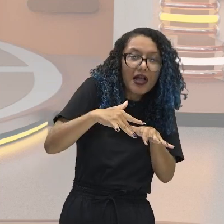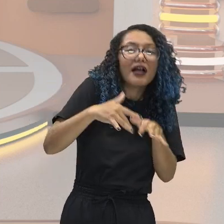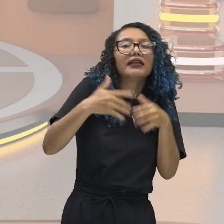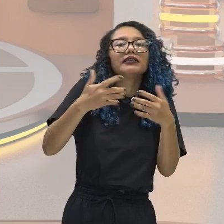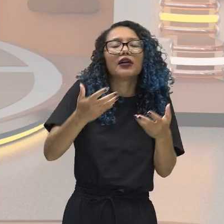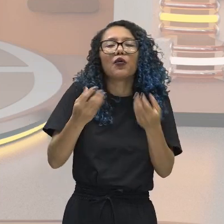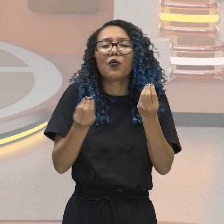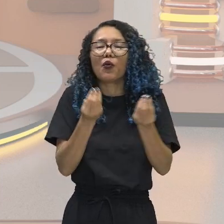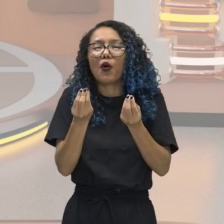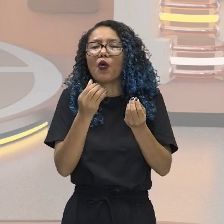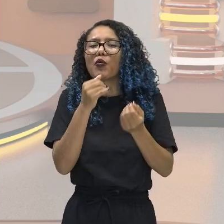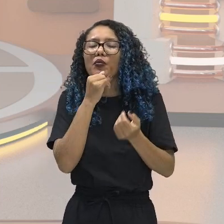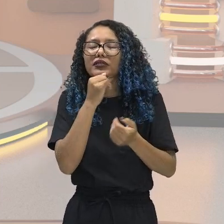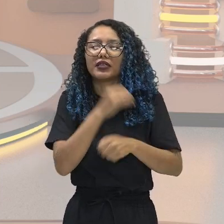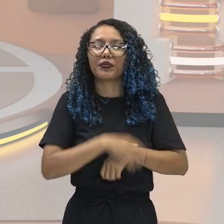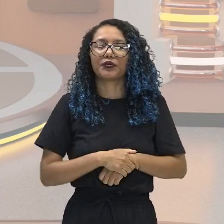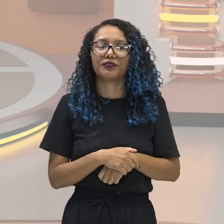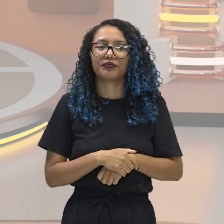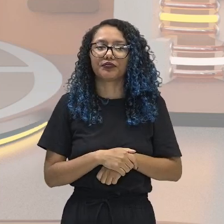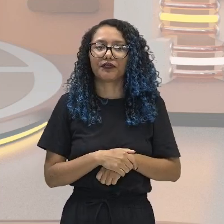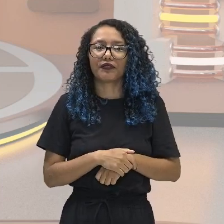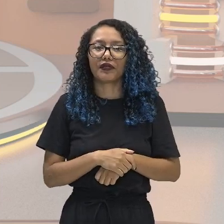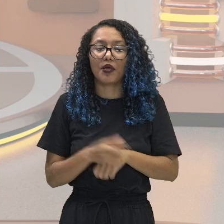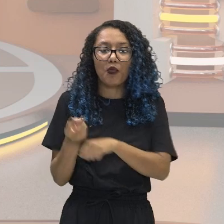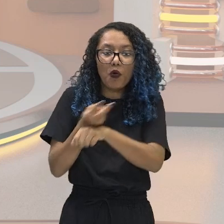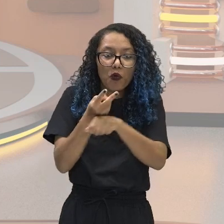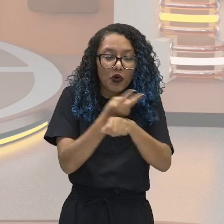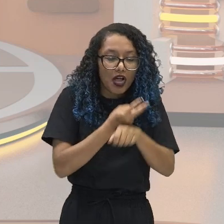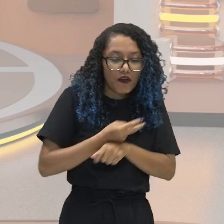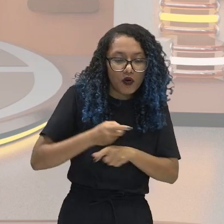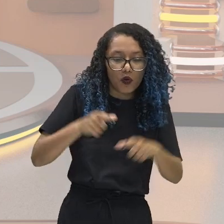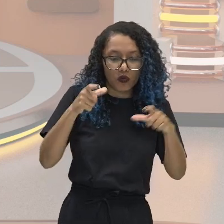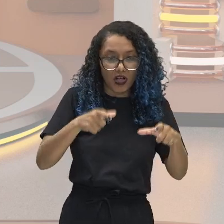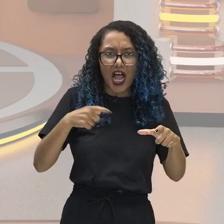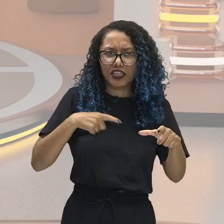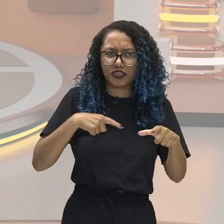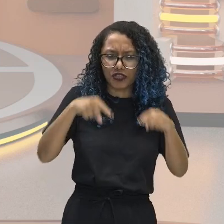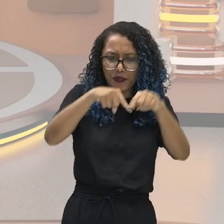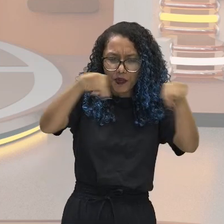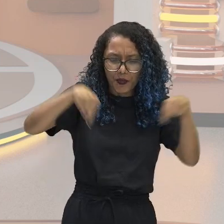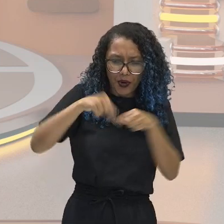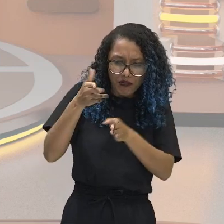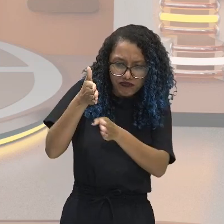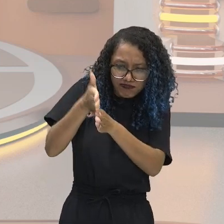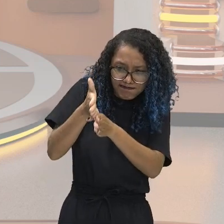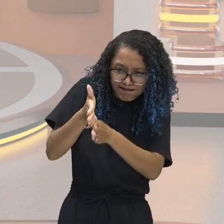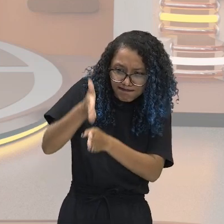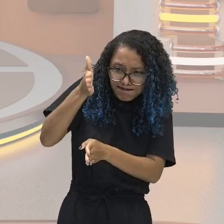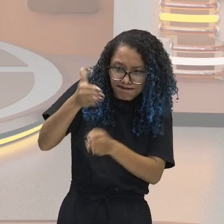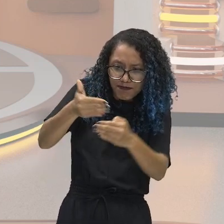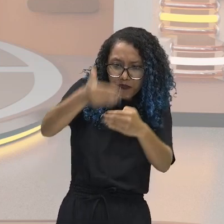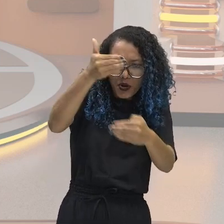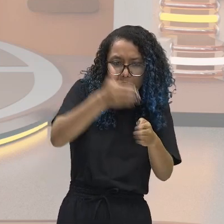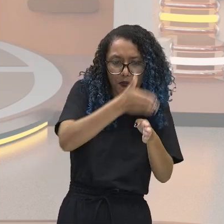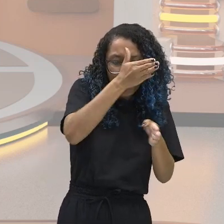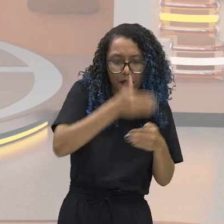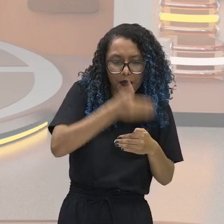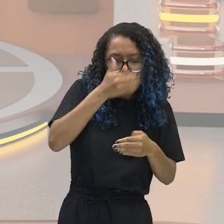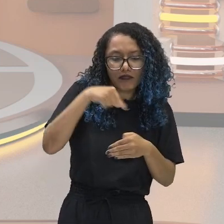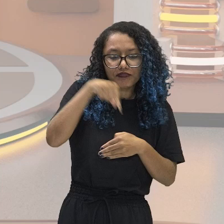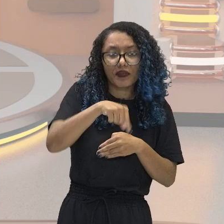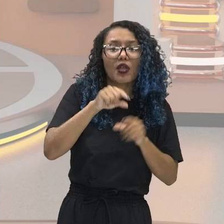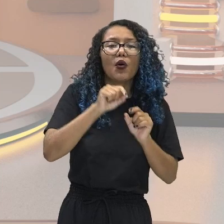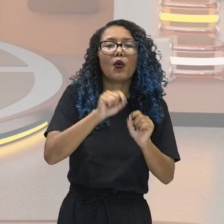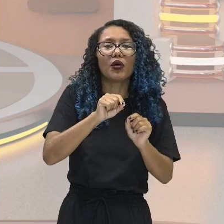Geralmente procuravam um território que muitas vezes era cercado por muralhas. Ali no feudo ele era protegido pelo senhor feudal